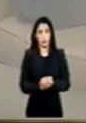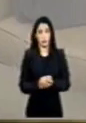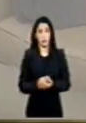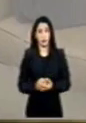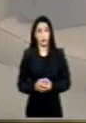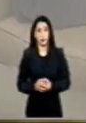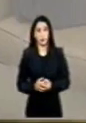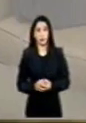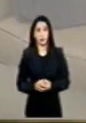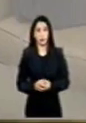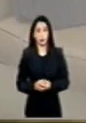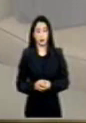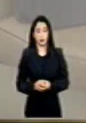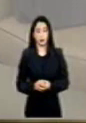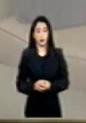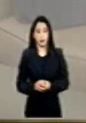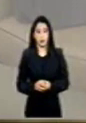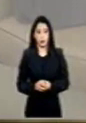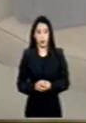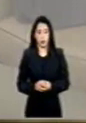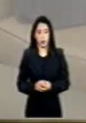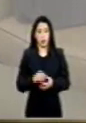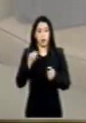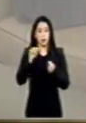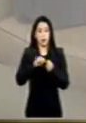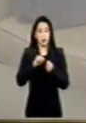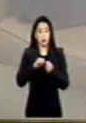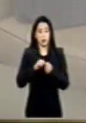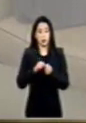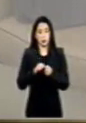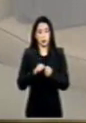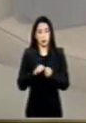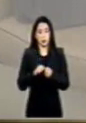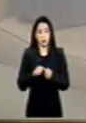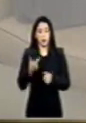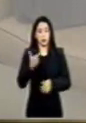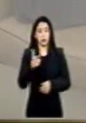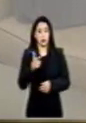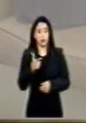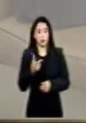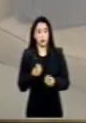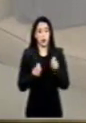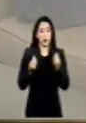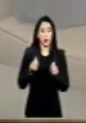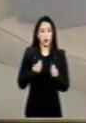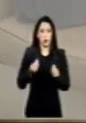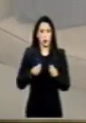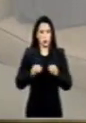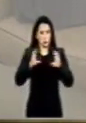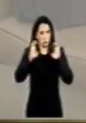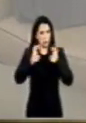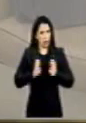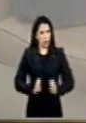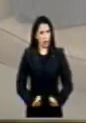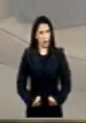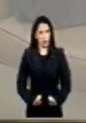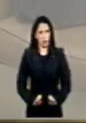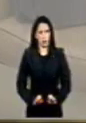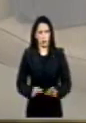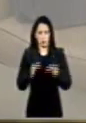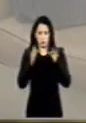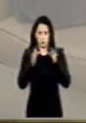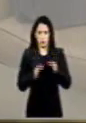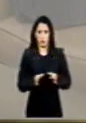Presos porque estavam exercendo sua função. Sem antecedentes, conduta ilibada, funcionários íntegros